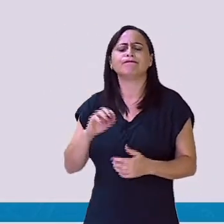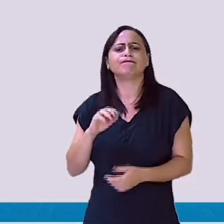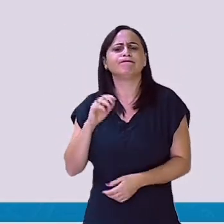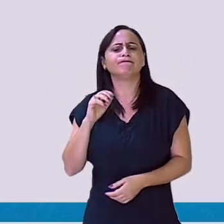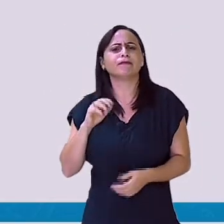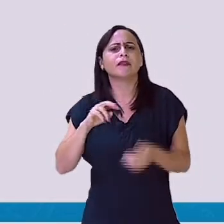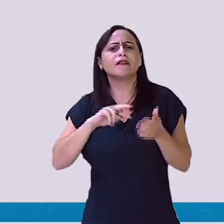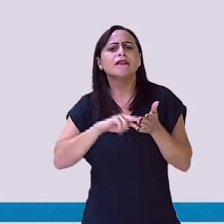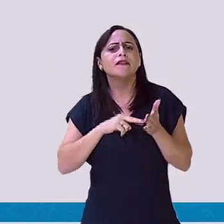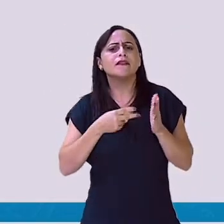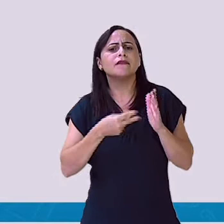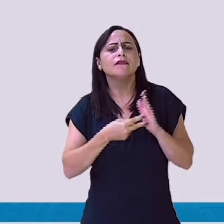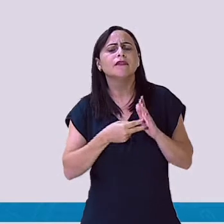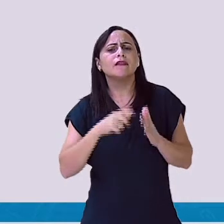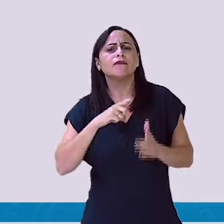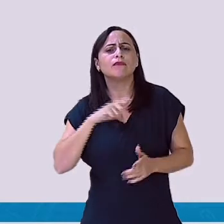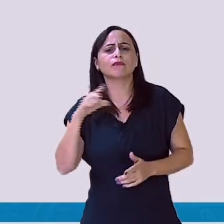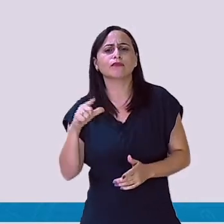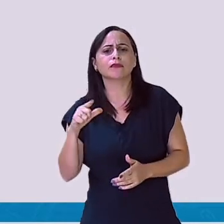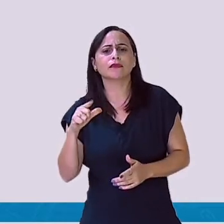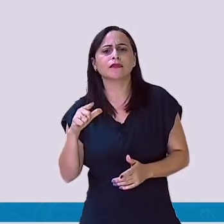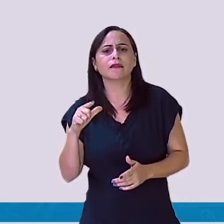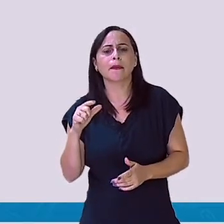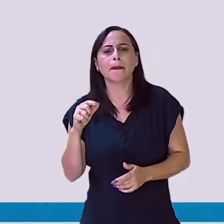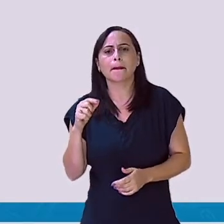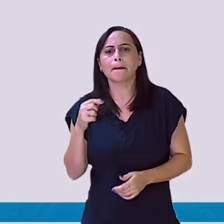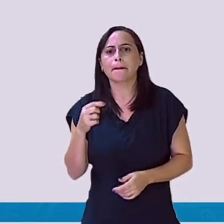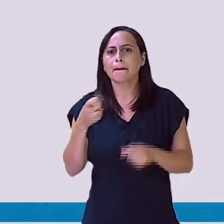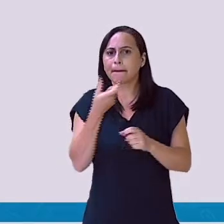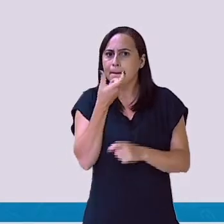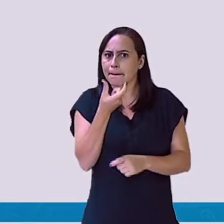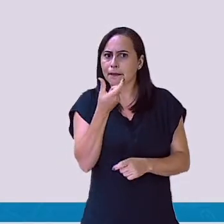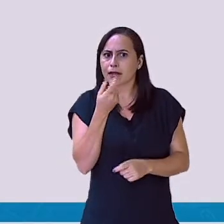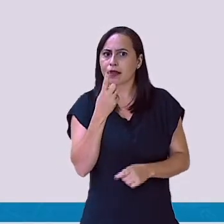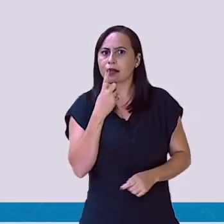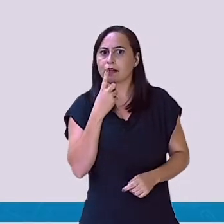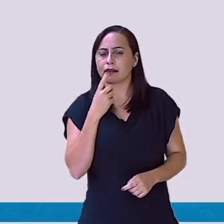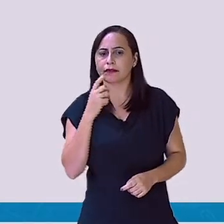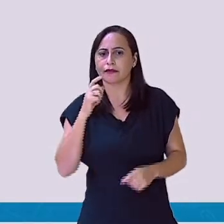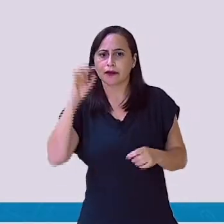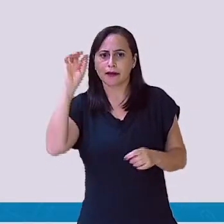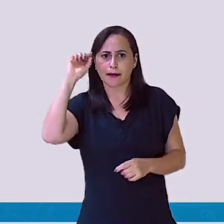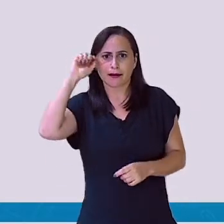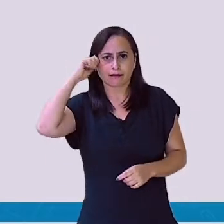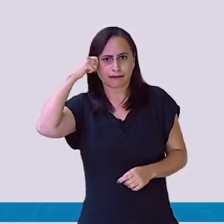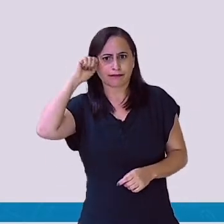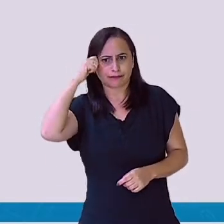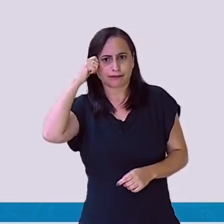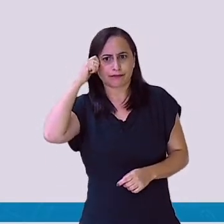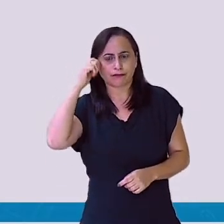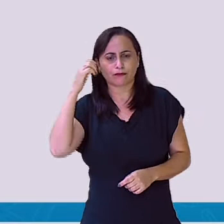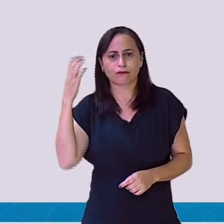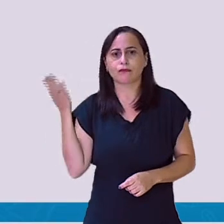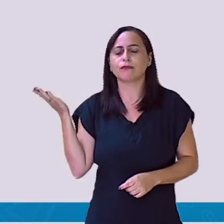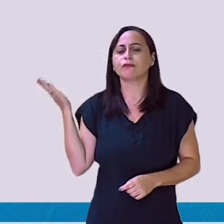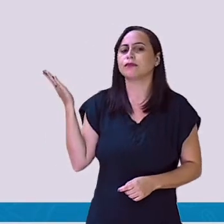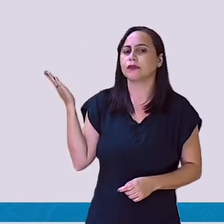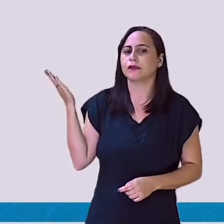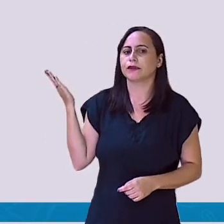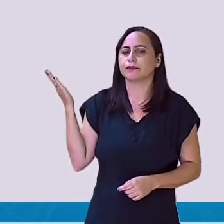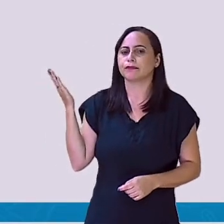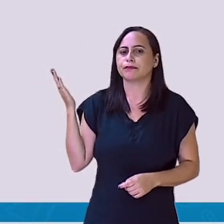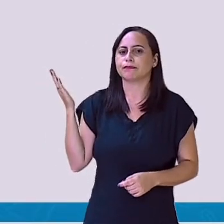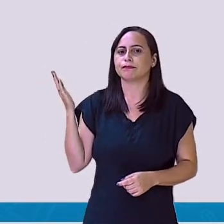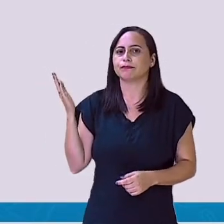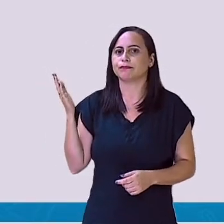sentido tem a palavra em negrito? Vocês já sabem que quando